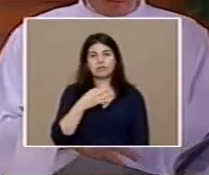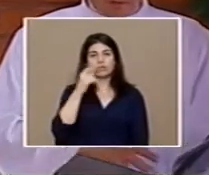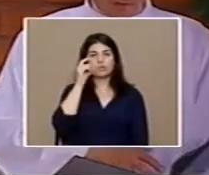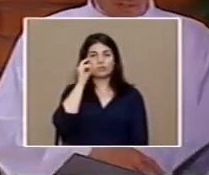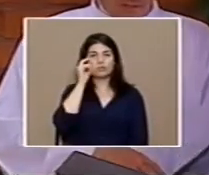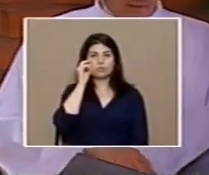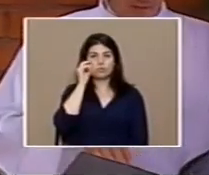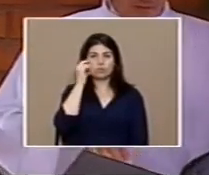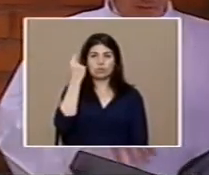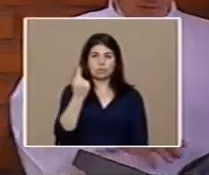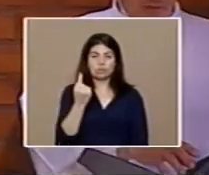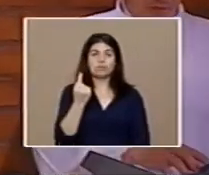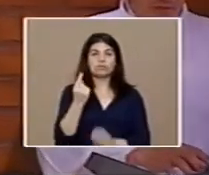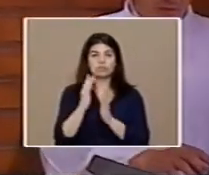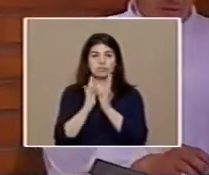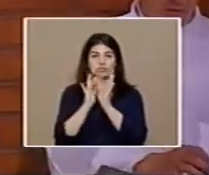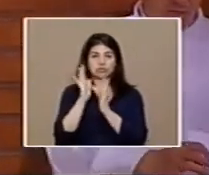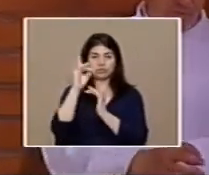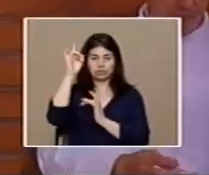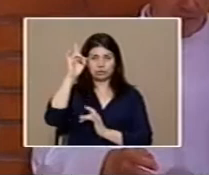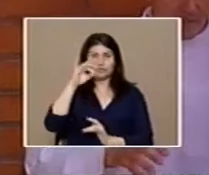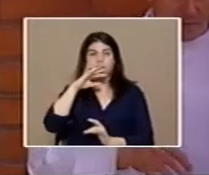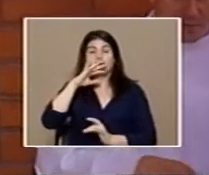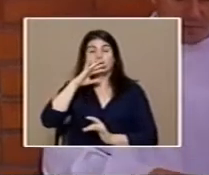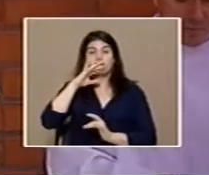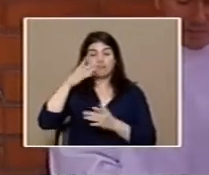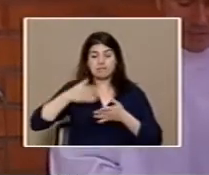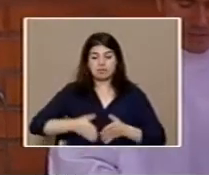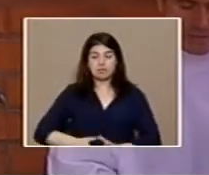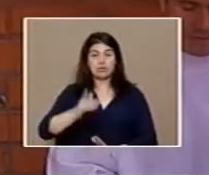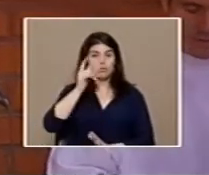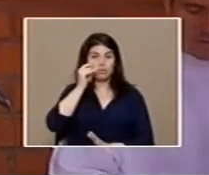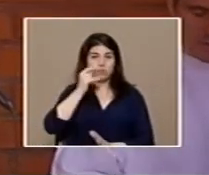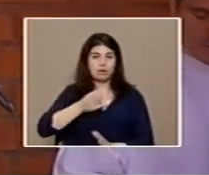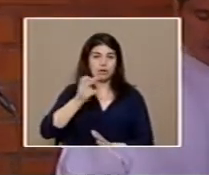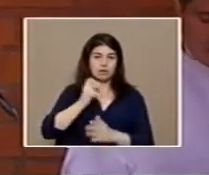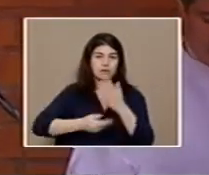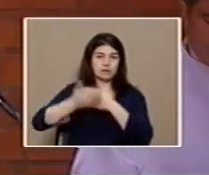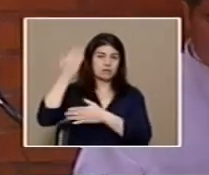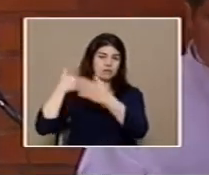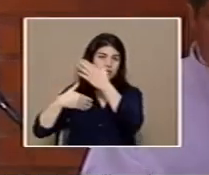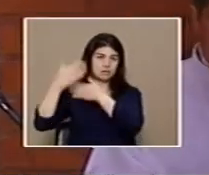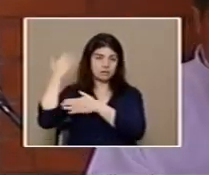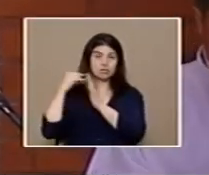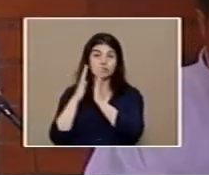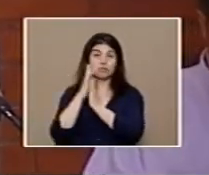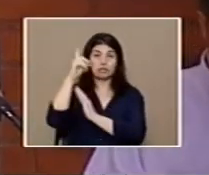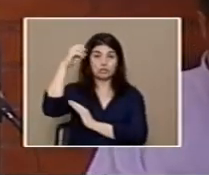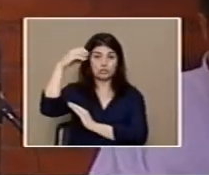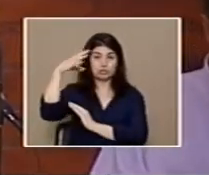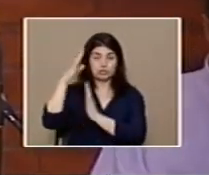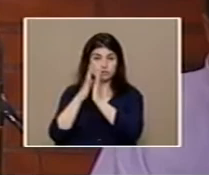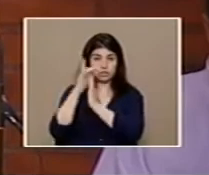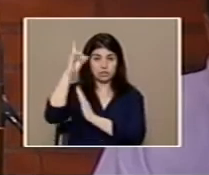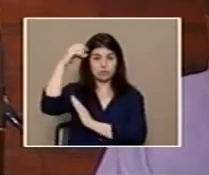filho unigênito de Deus nascido do pai antes de todos os séculos Deus de Deus luz